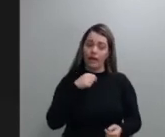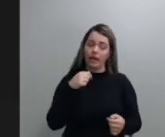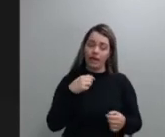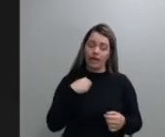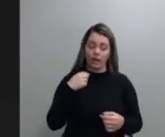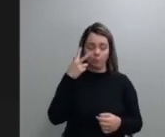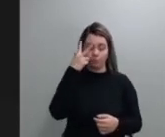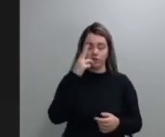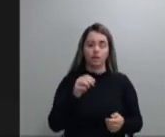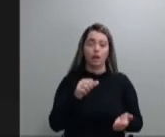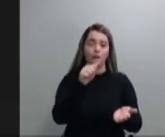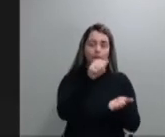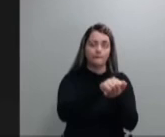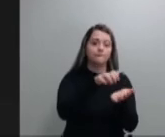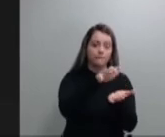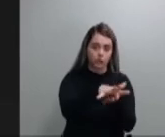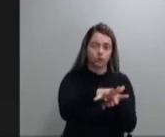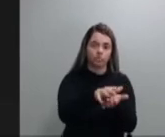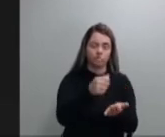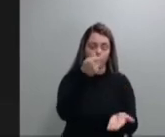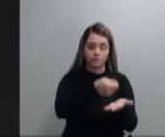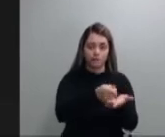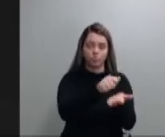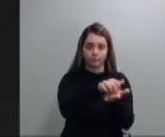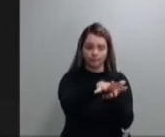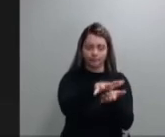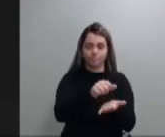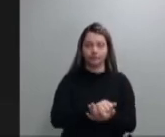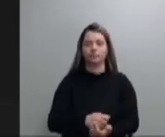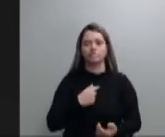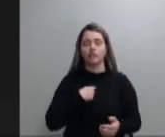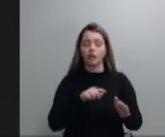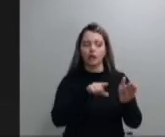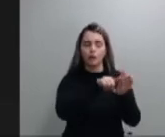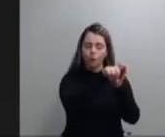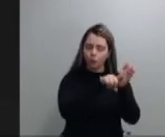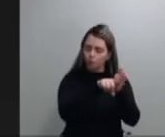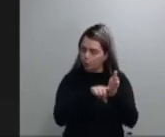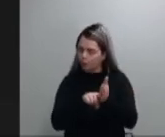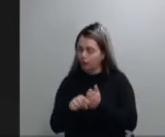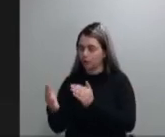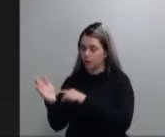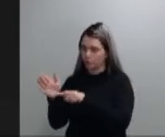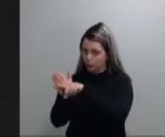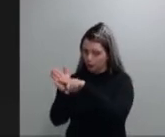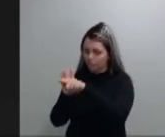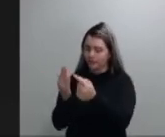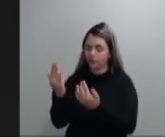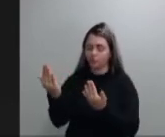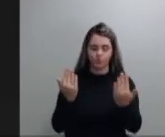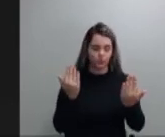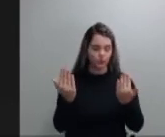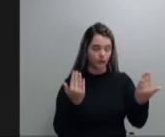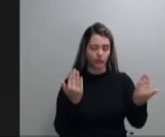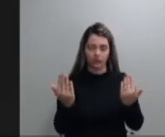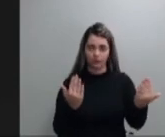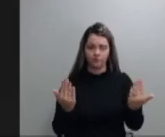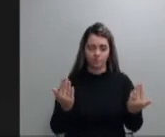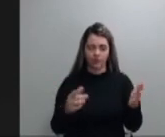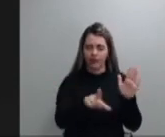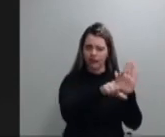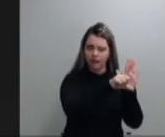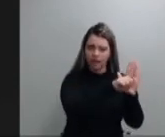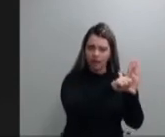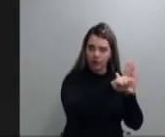analisando isso comparando os dois regimes jurídicos o vigente da lei revogada que era que se aplicava a época do ato de